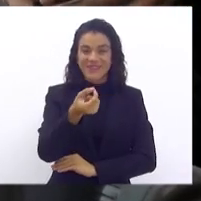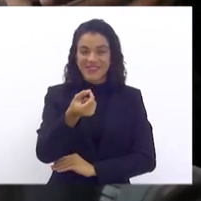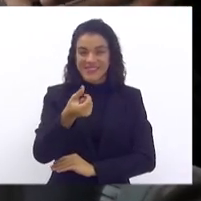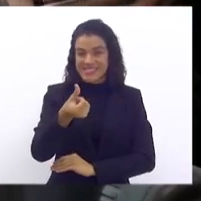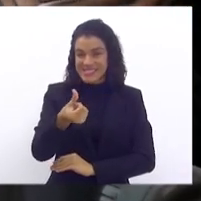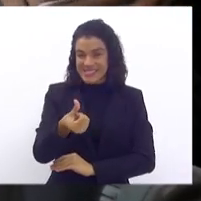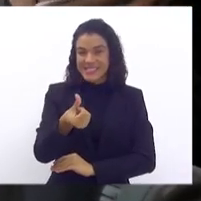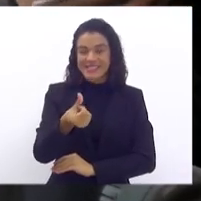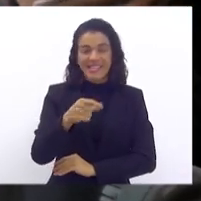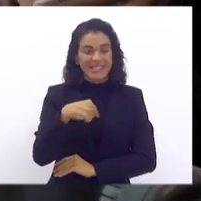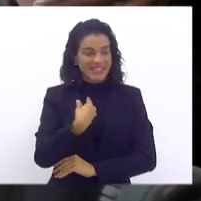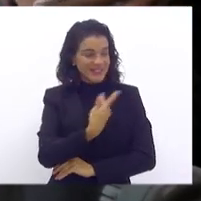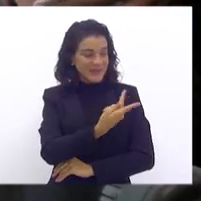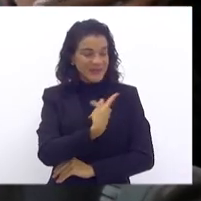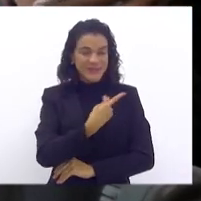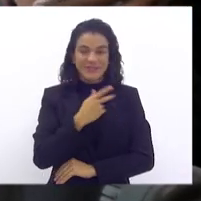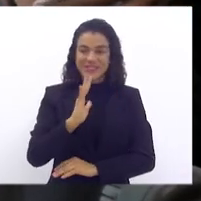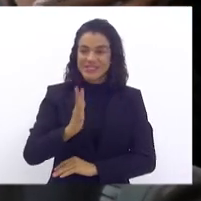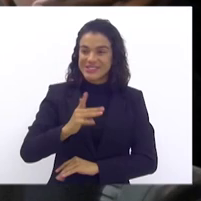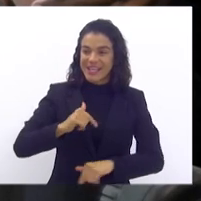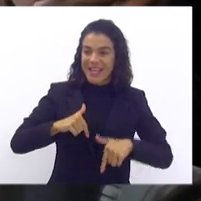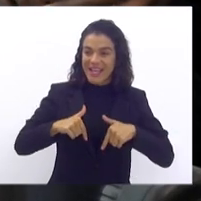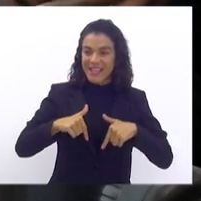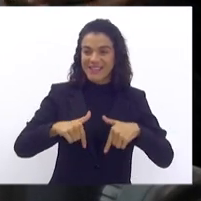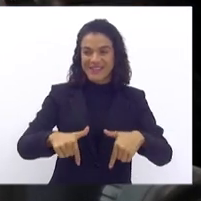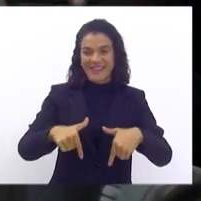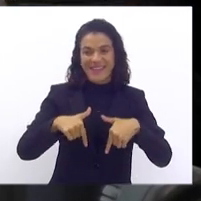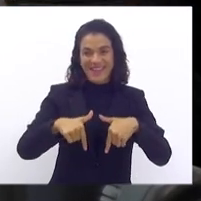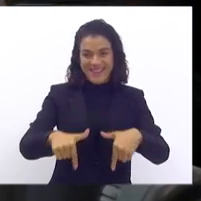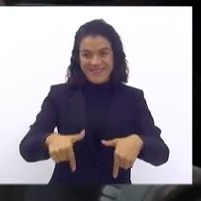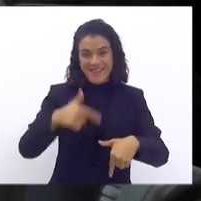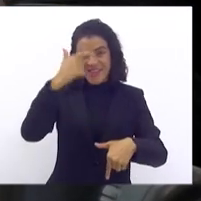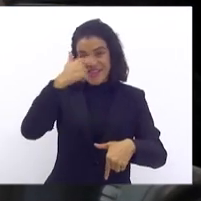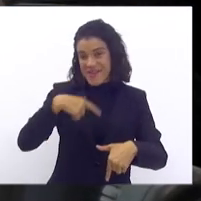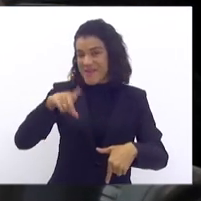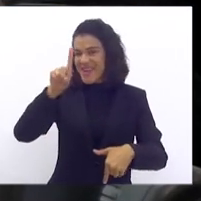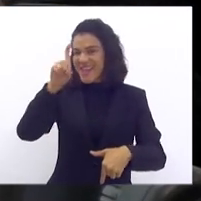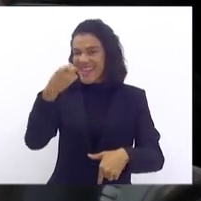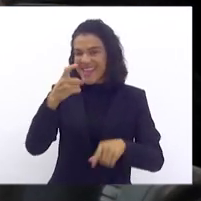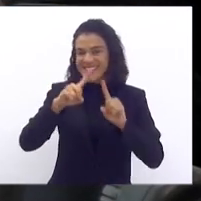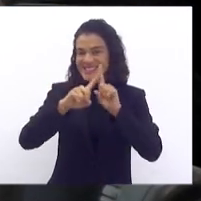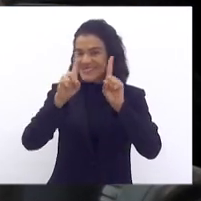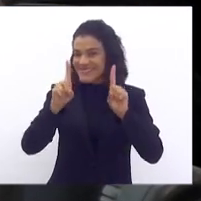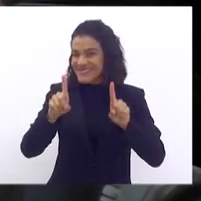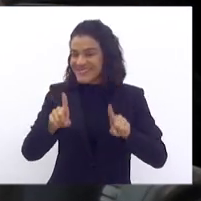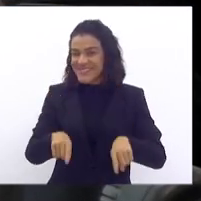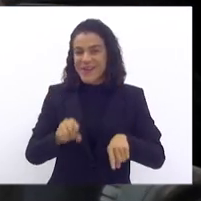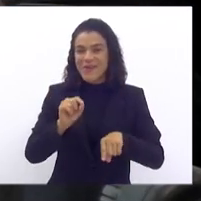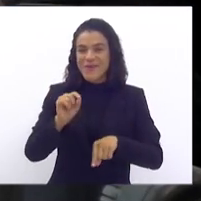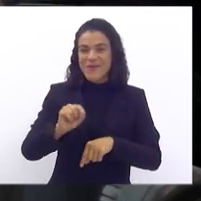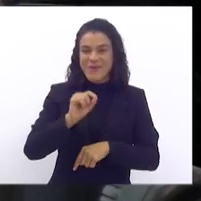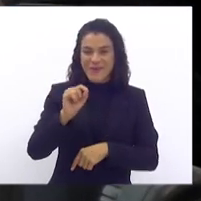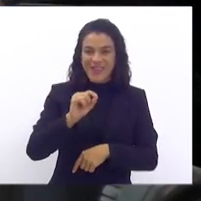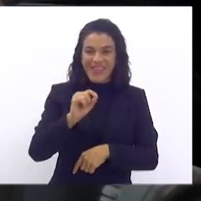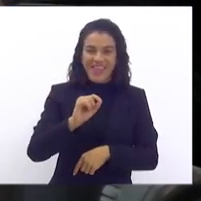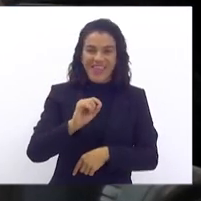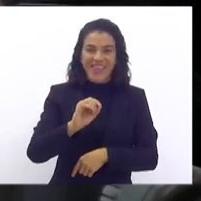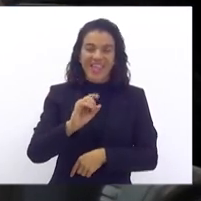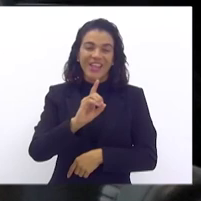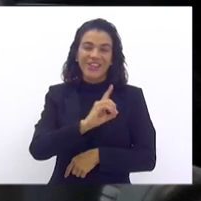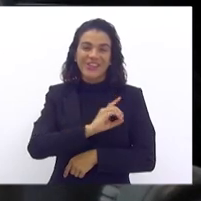já atuava muito proximamente quando eu exercia ali a minha função na comarca de Duque de